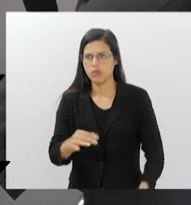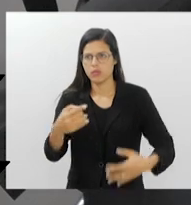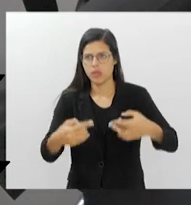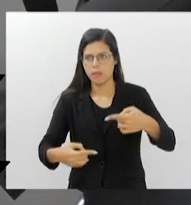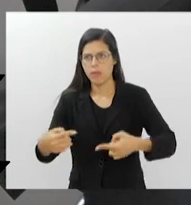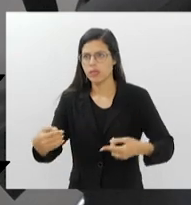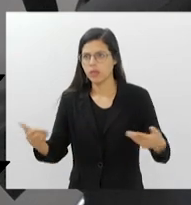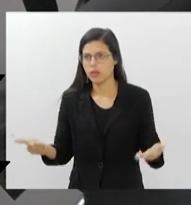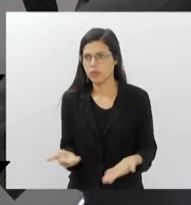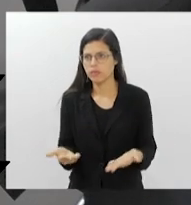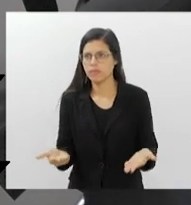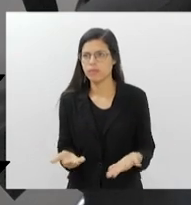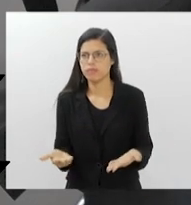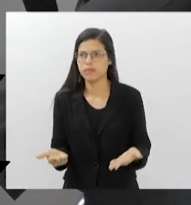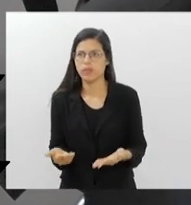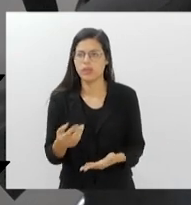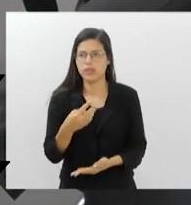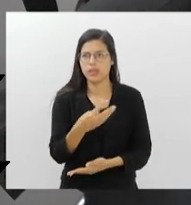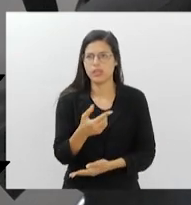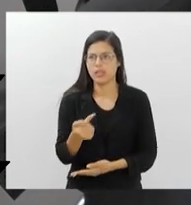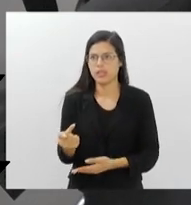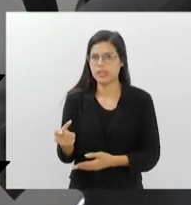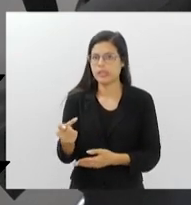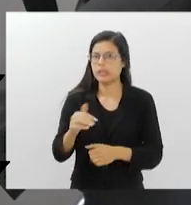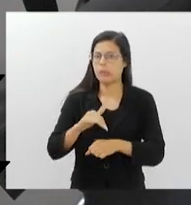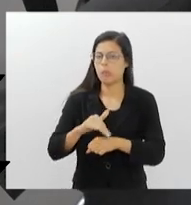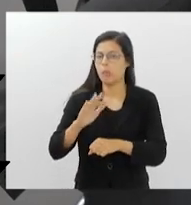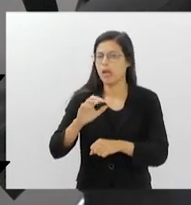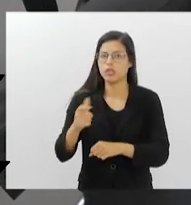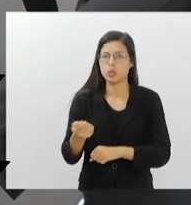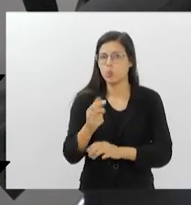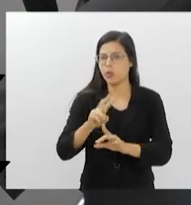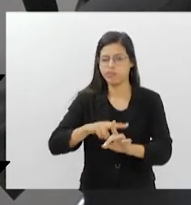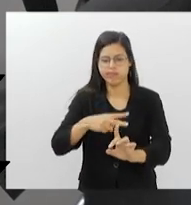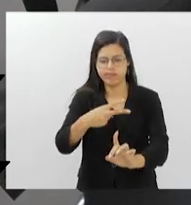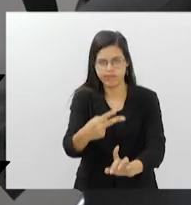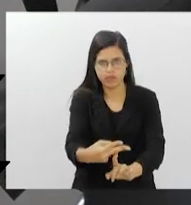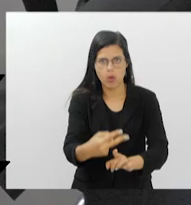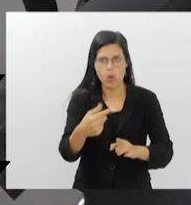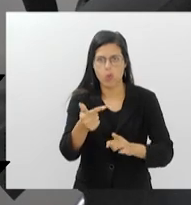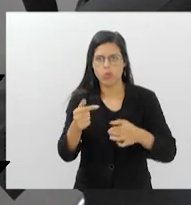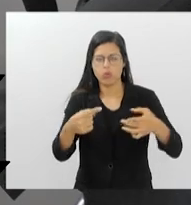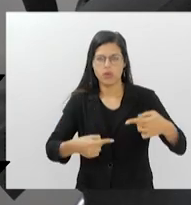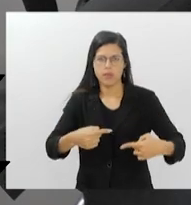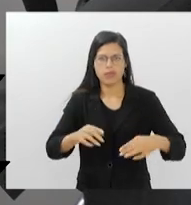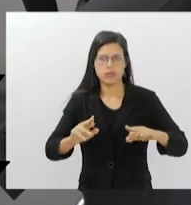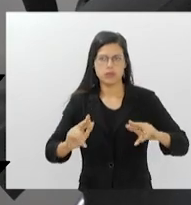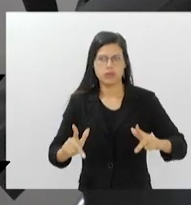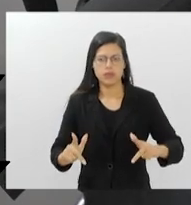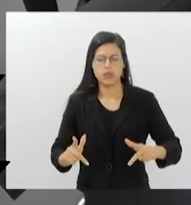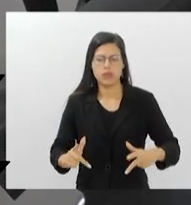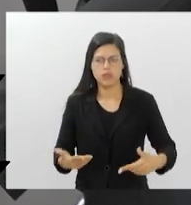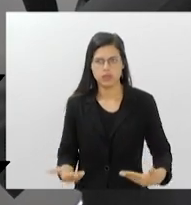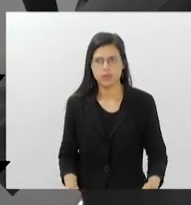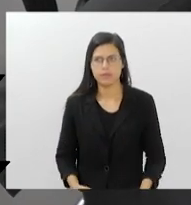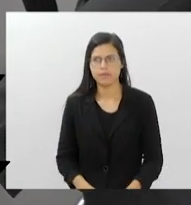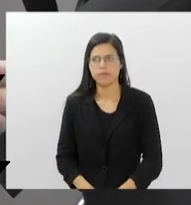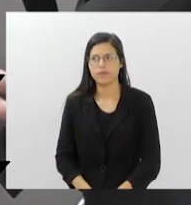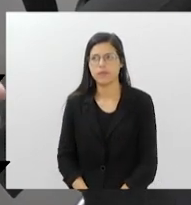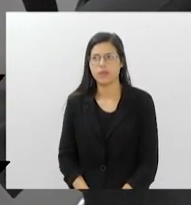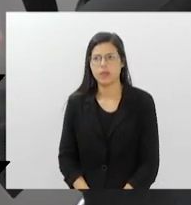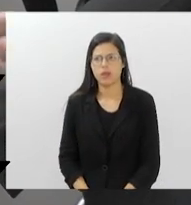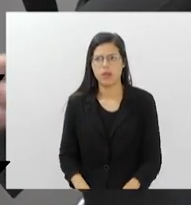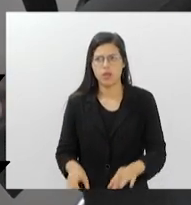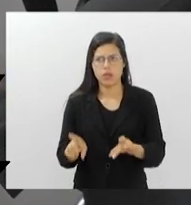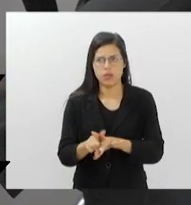agora quebr 37 mais que dobrar né é outro debate completamente diferente e aí abre espaço para